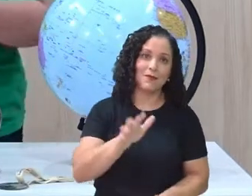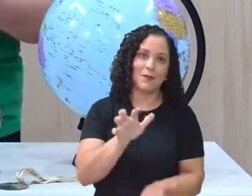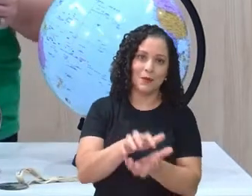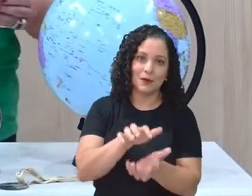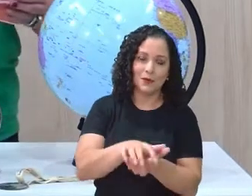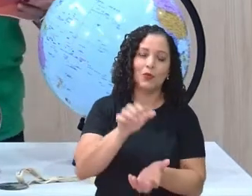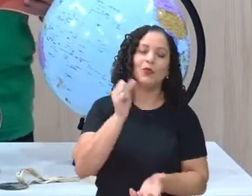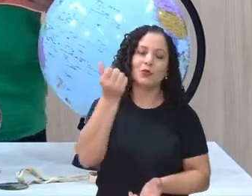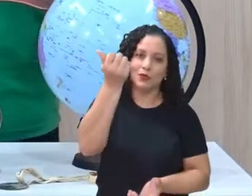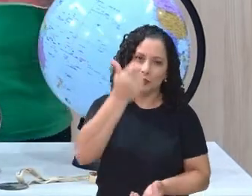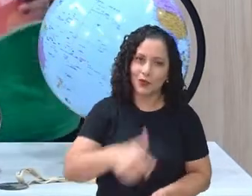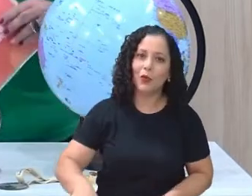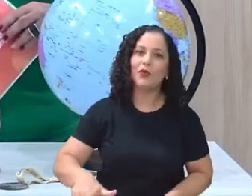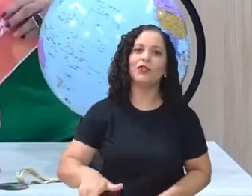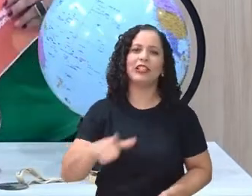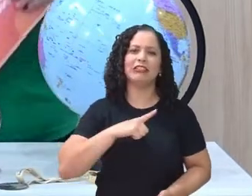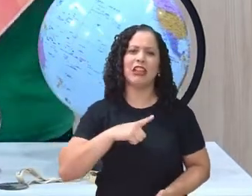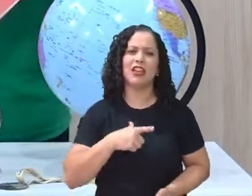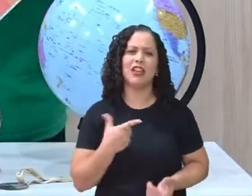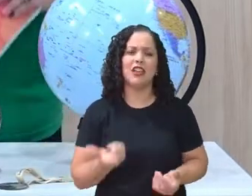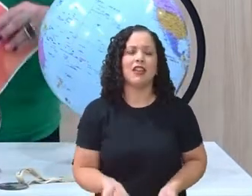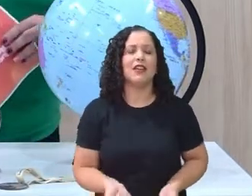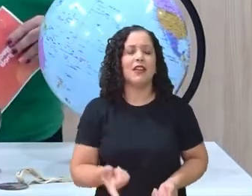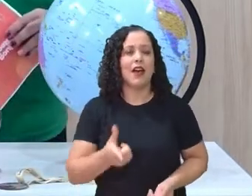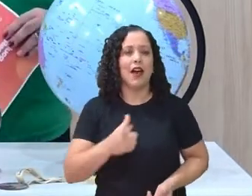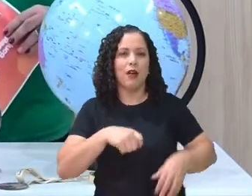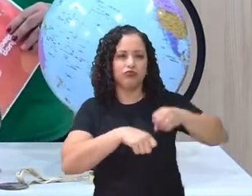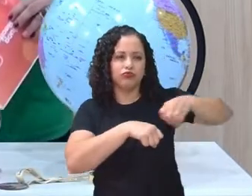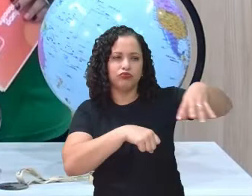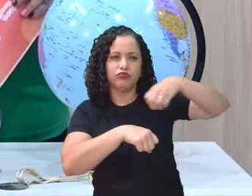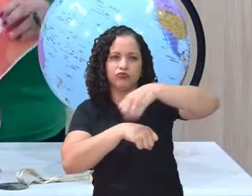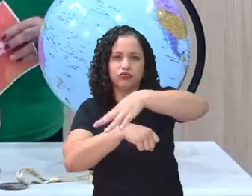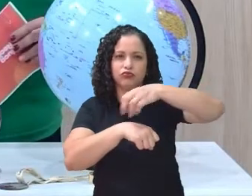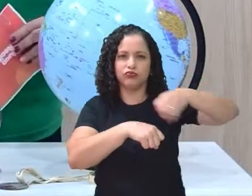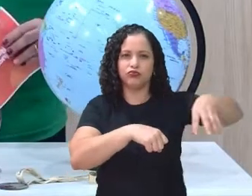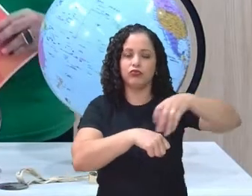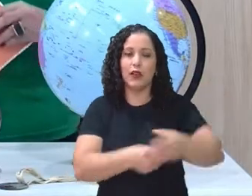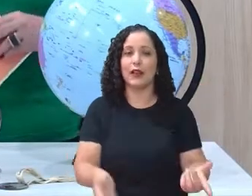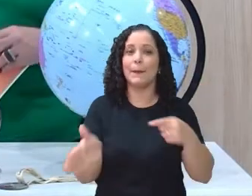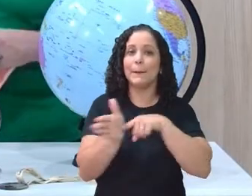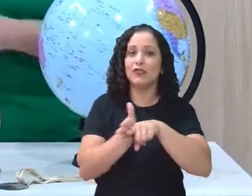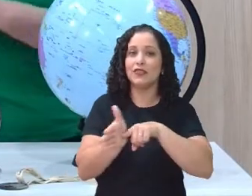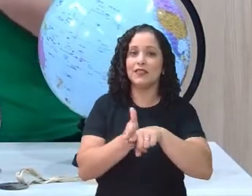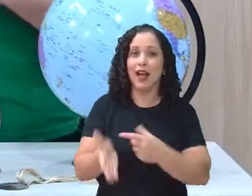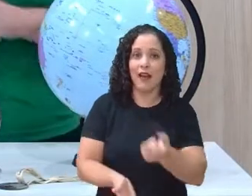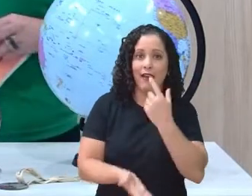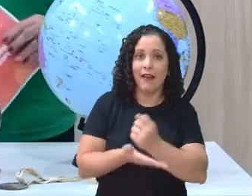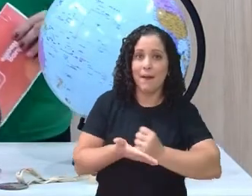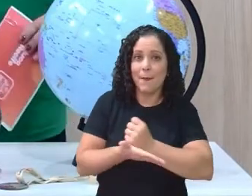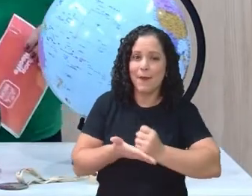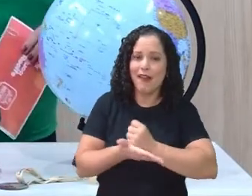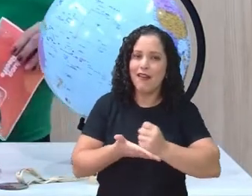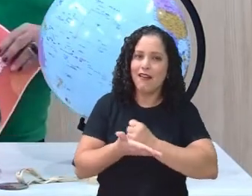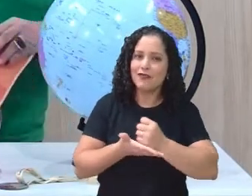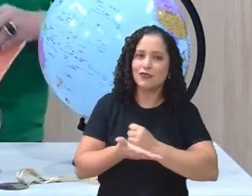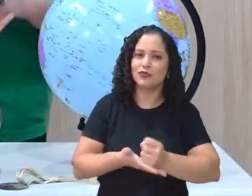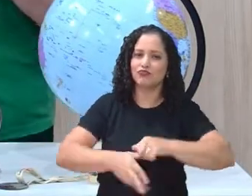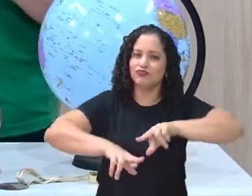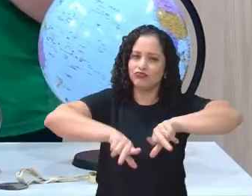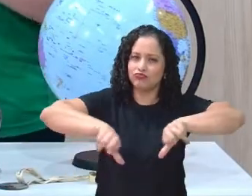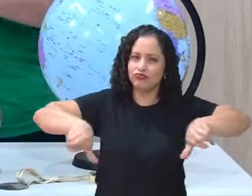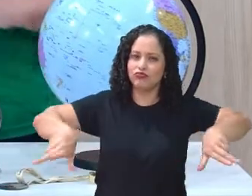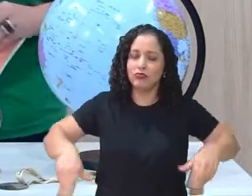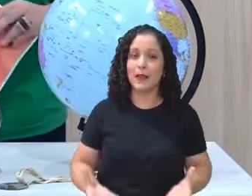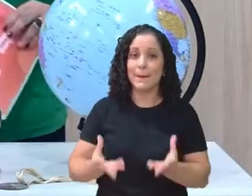Sueli Galdino, ela é responsável, né? Ela é pesquisadora na área de antibióticos. Então, uma grande contribuição aí